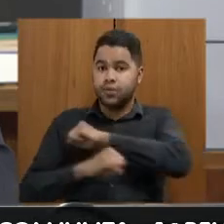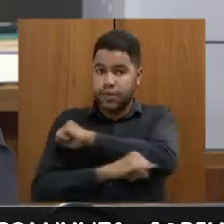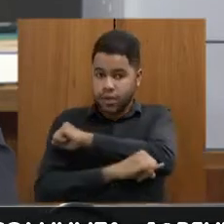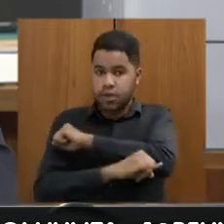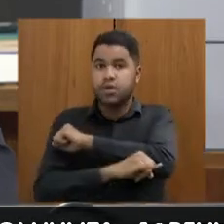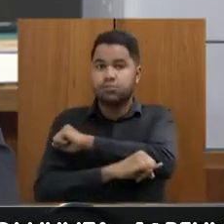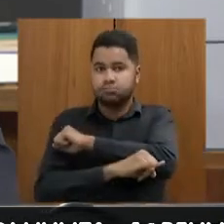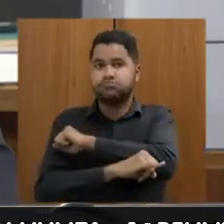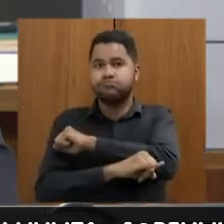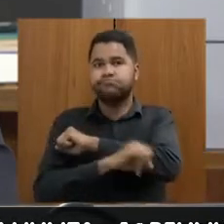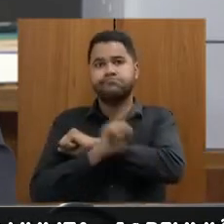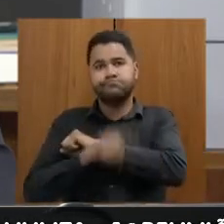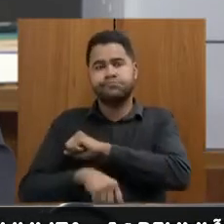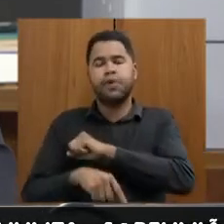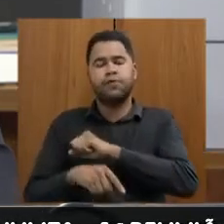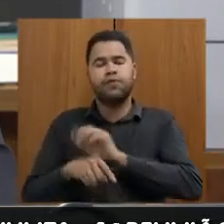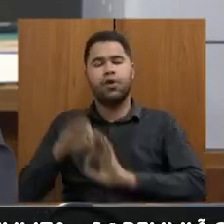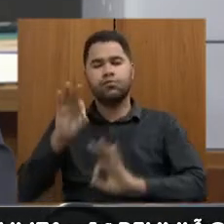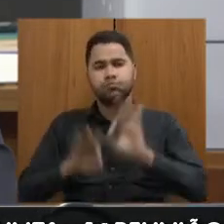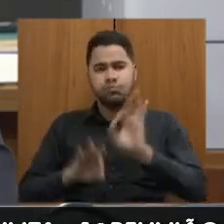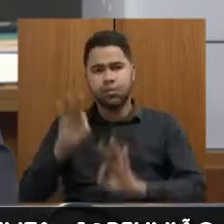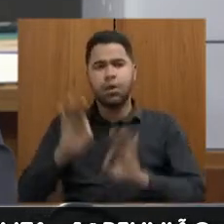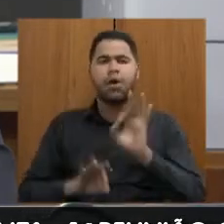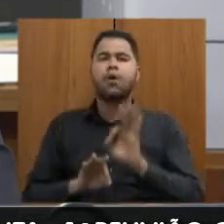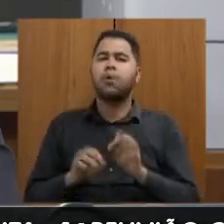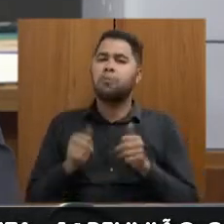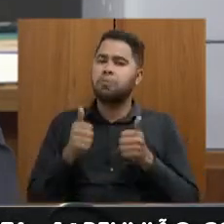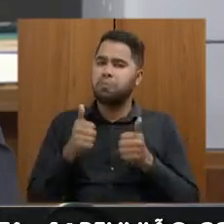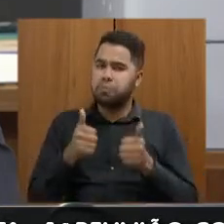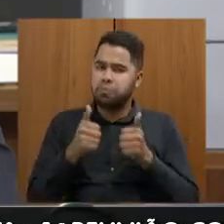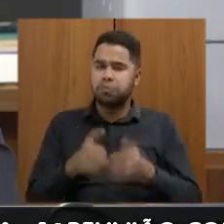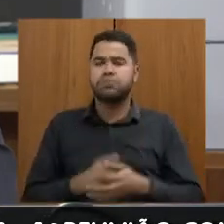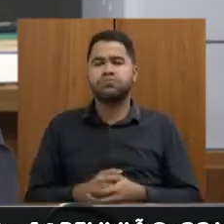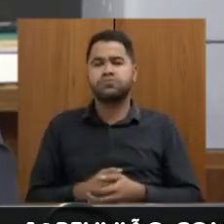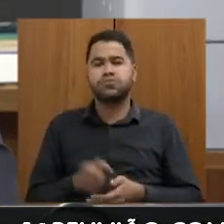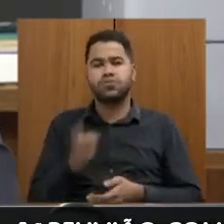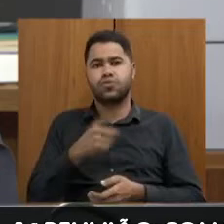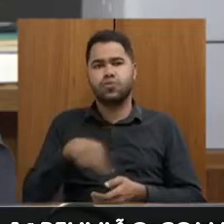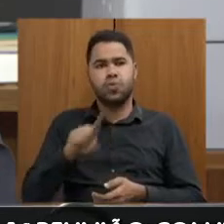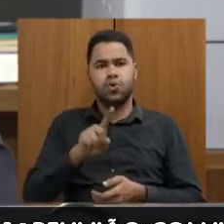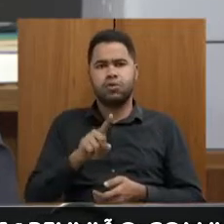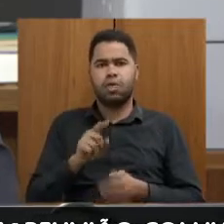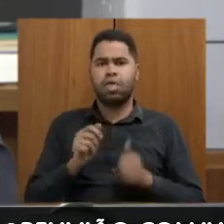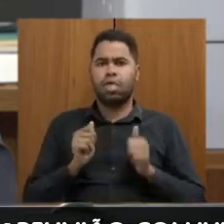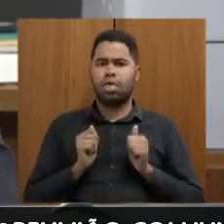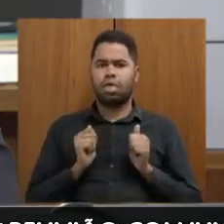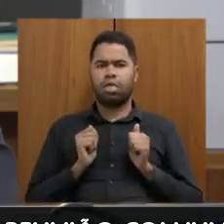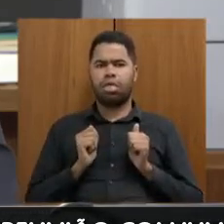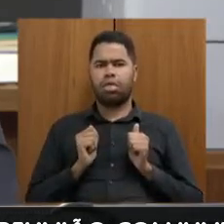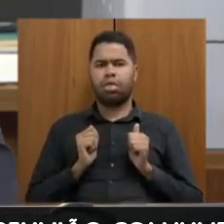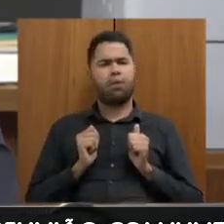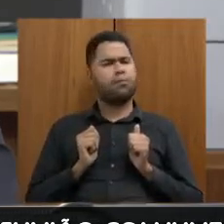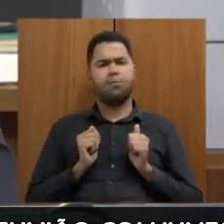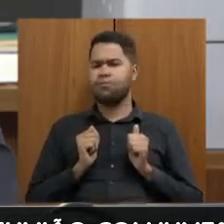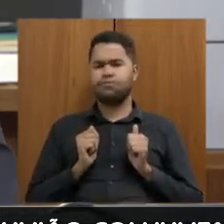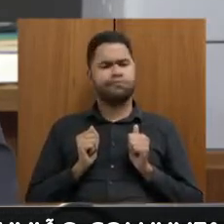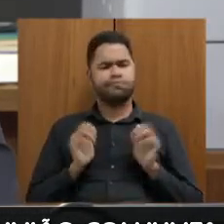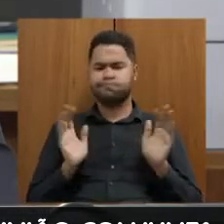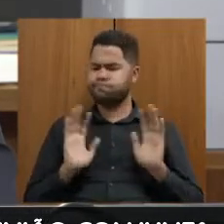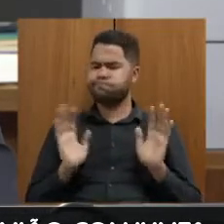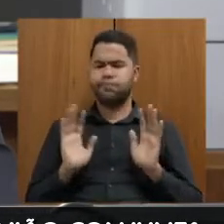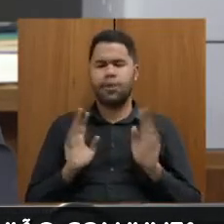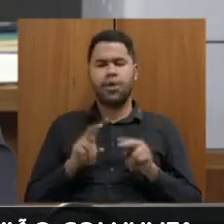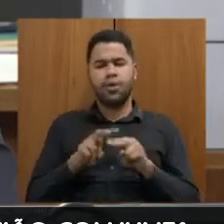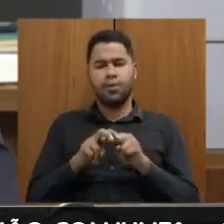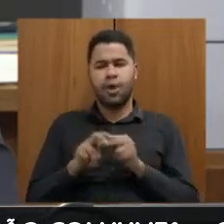essa foi muito bem feita muito planejada e vocês não cruzarão os braços pelo fato